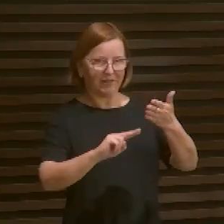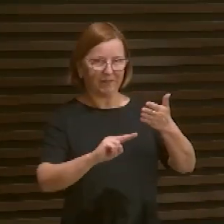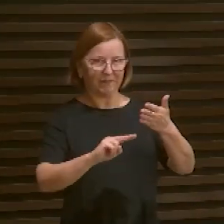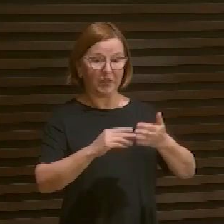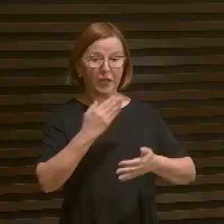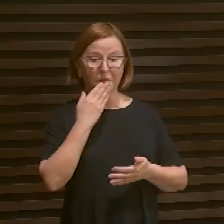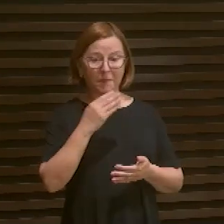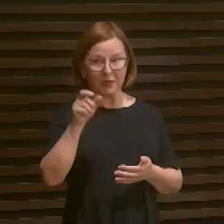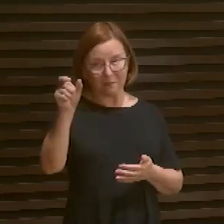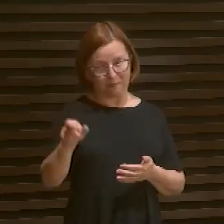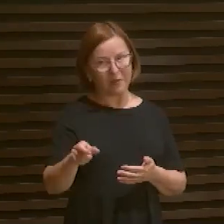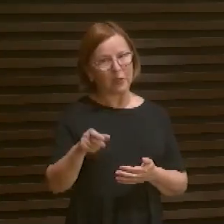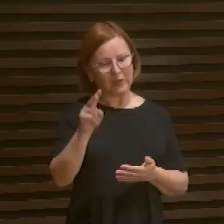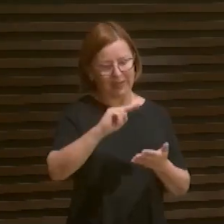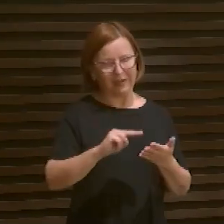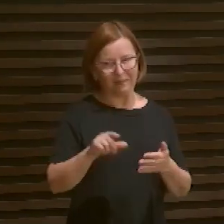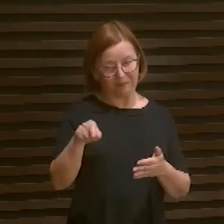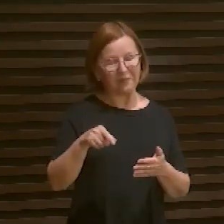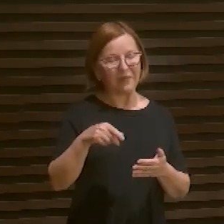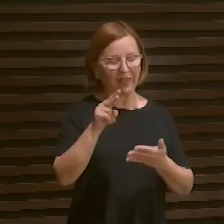pedi para ele ler. Ele leu.